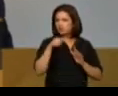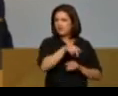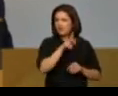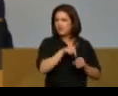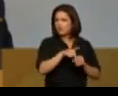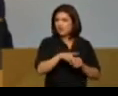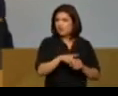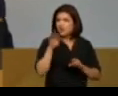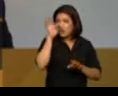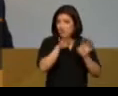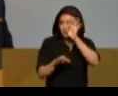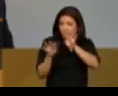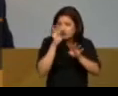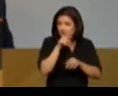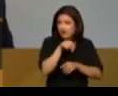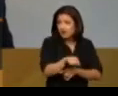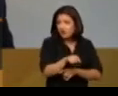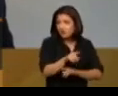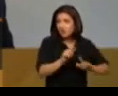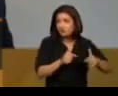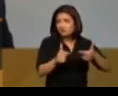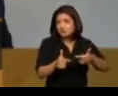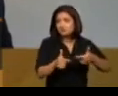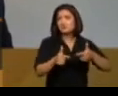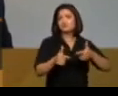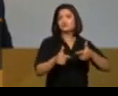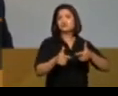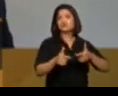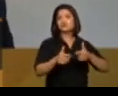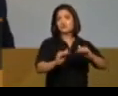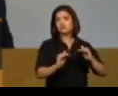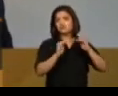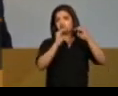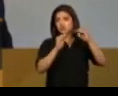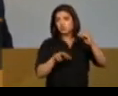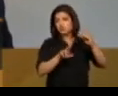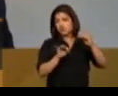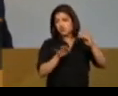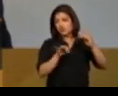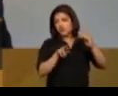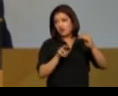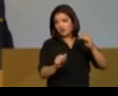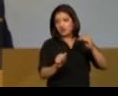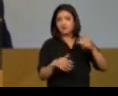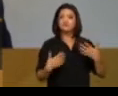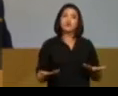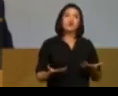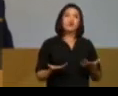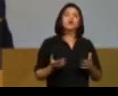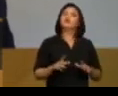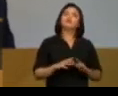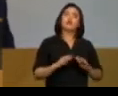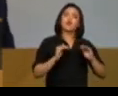estaria abusando de sua posição dominante no mercado de refino. Ter posição dominante não é